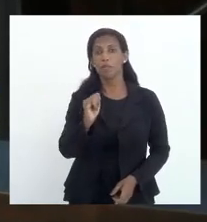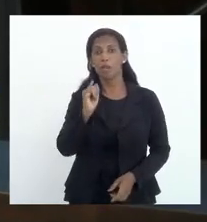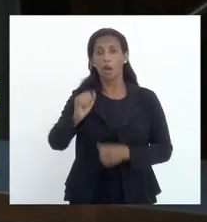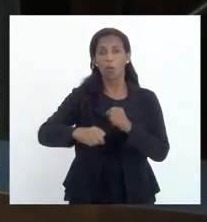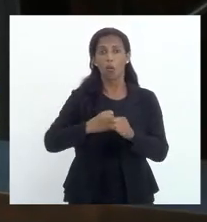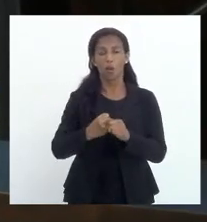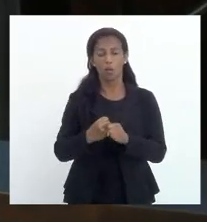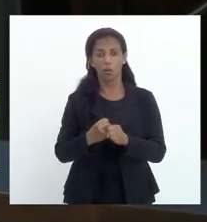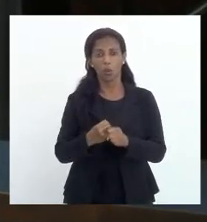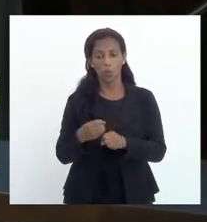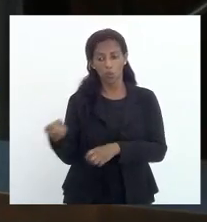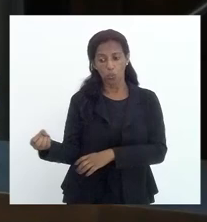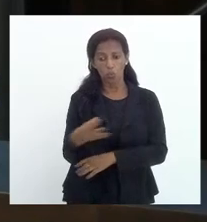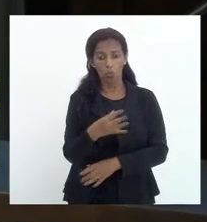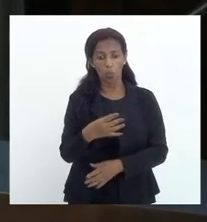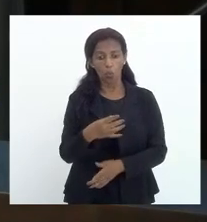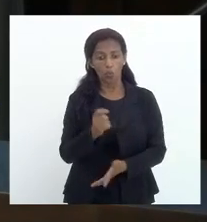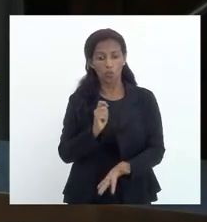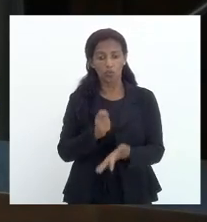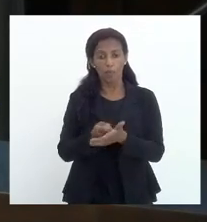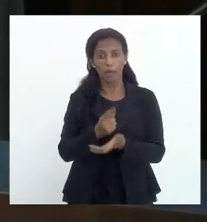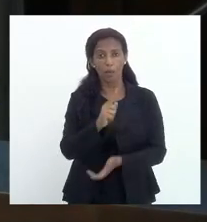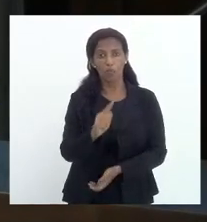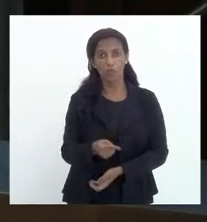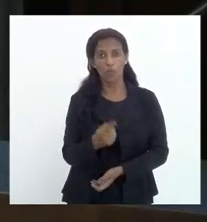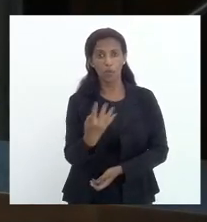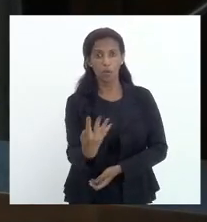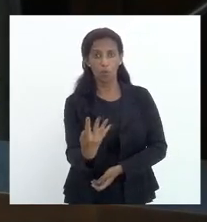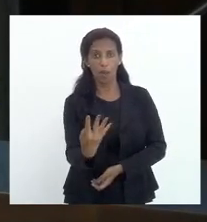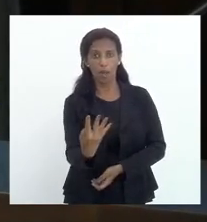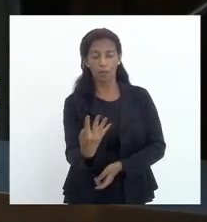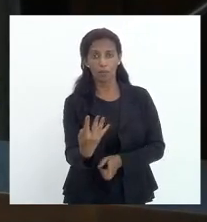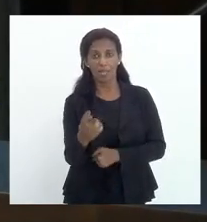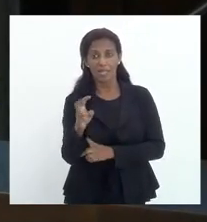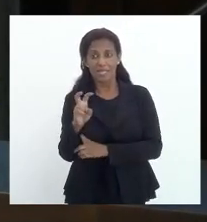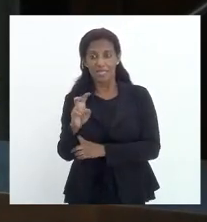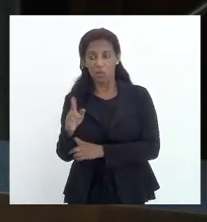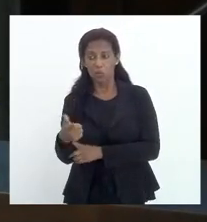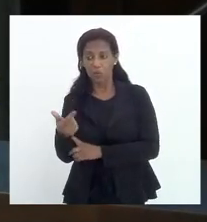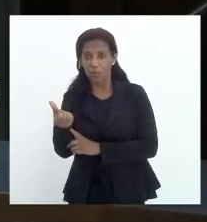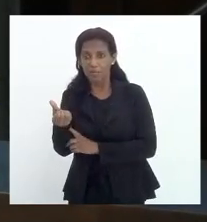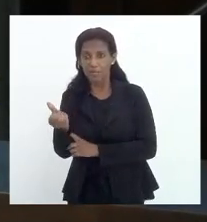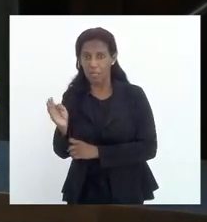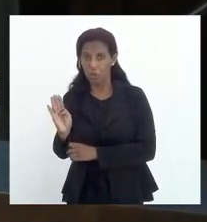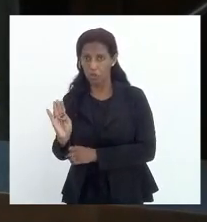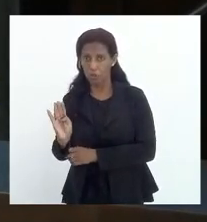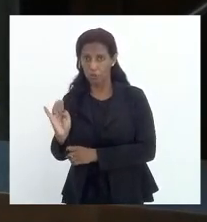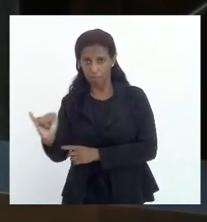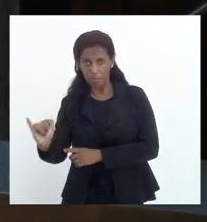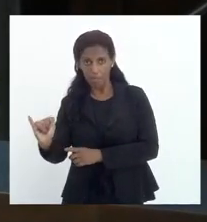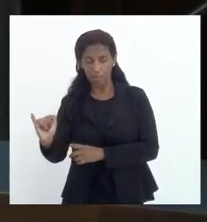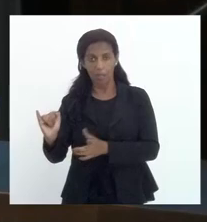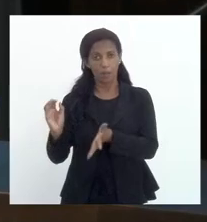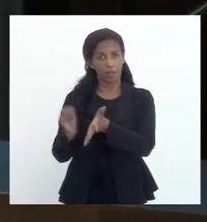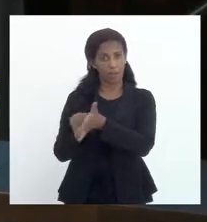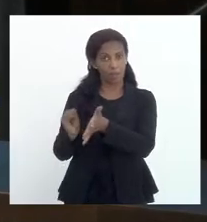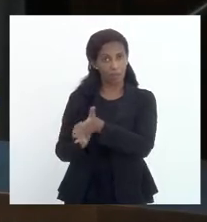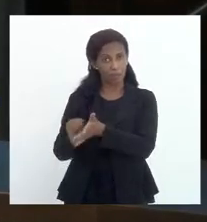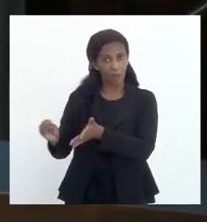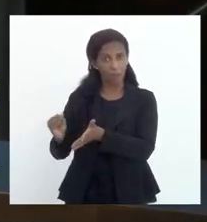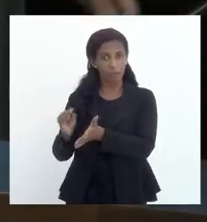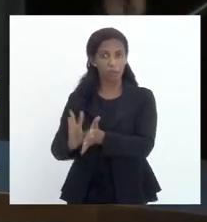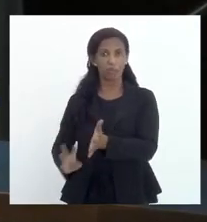no primeiro ano, a gente vai pagar 1,4. Esses 5,6 bi para os 7 bi que faltam